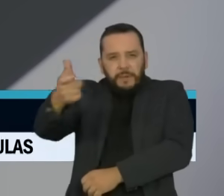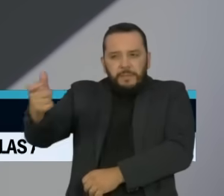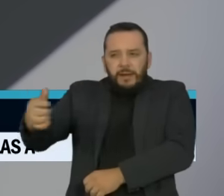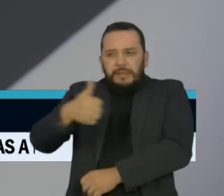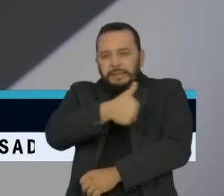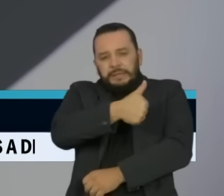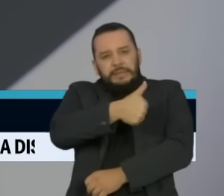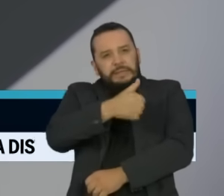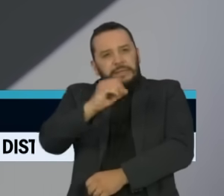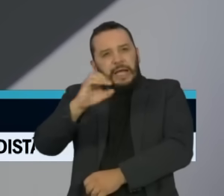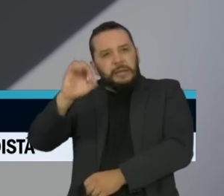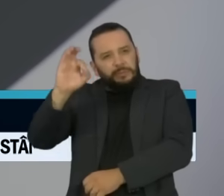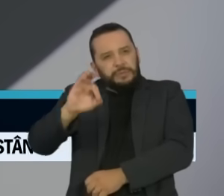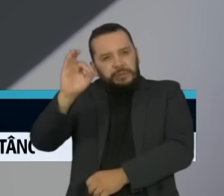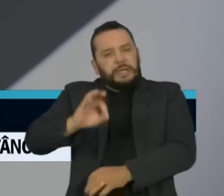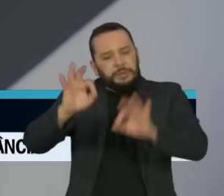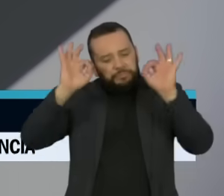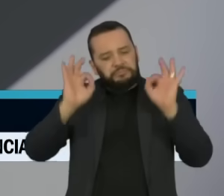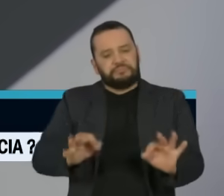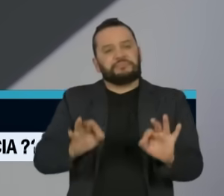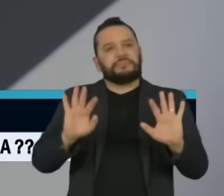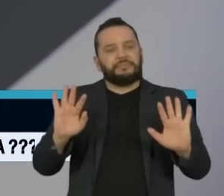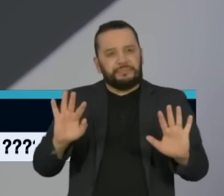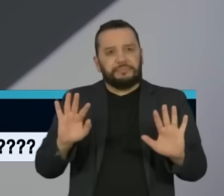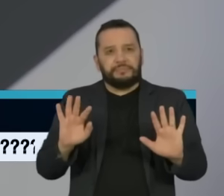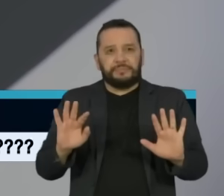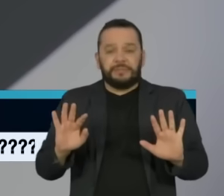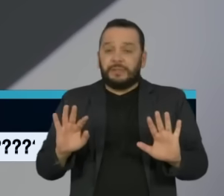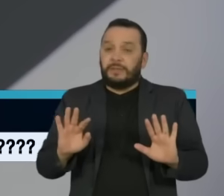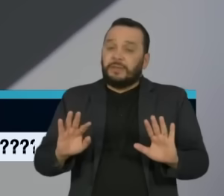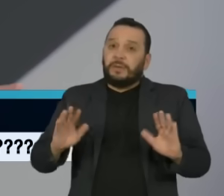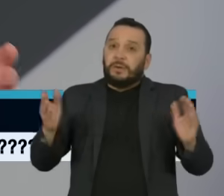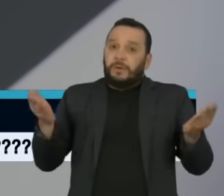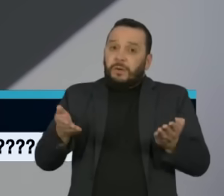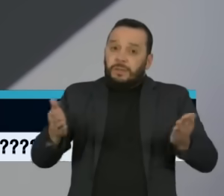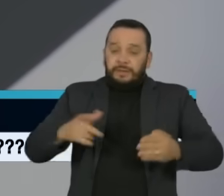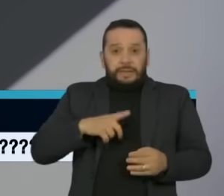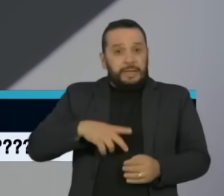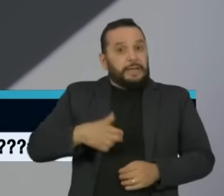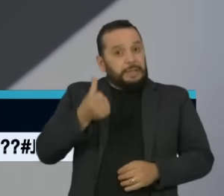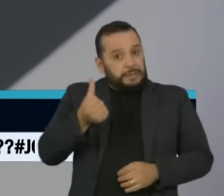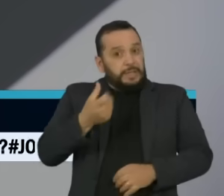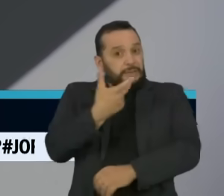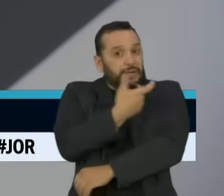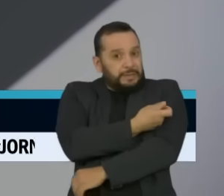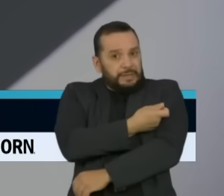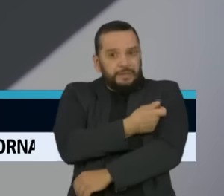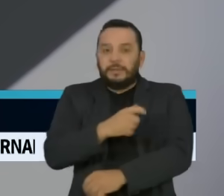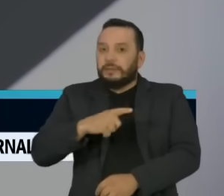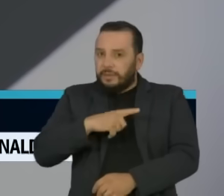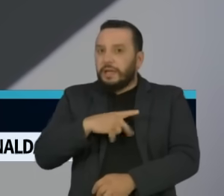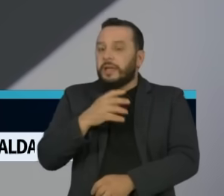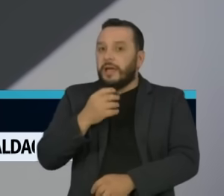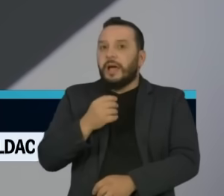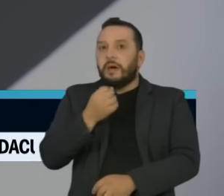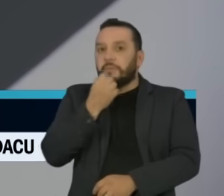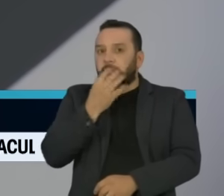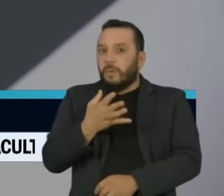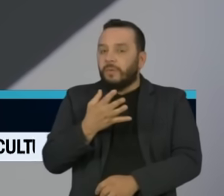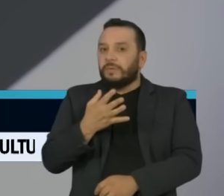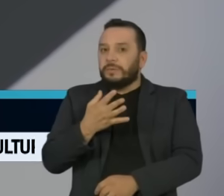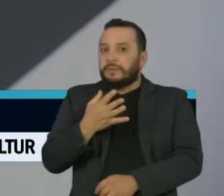situação assim o exige. E como tem 6 vacinas, se você já tivesse certeza que a vacina ia ser pronta, não ia ter